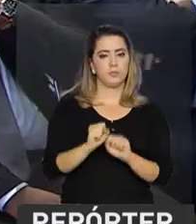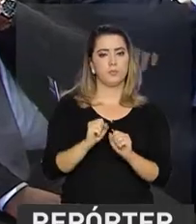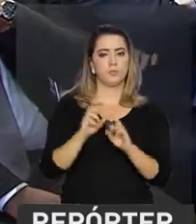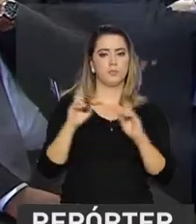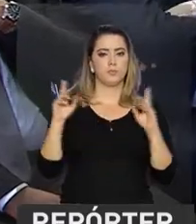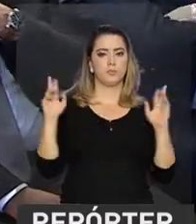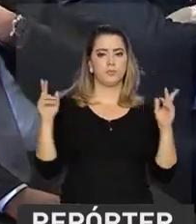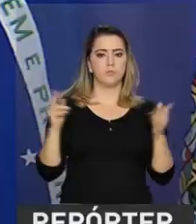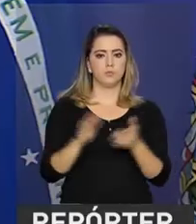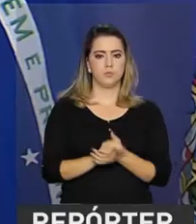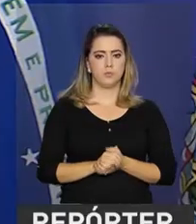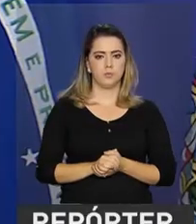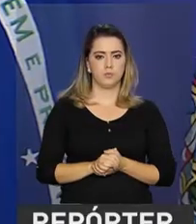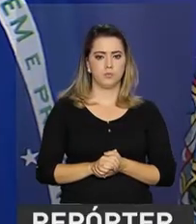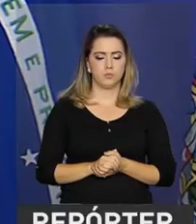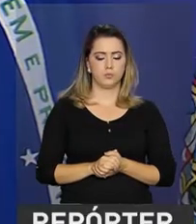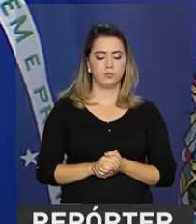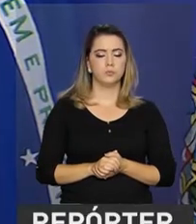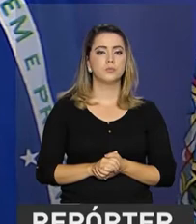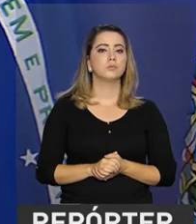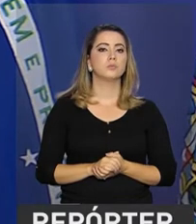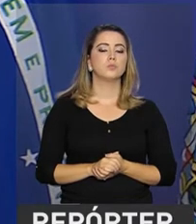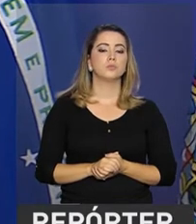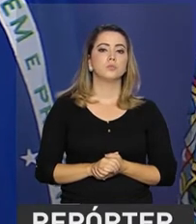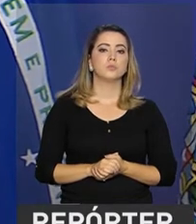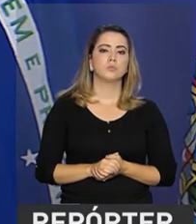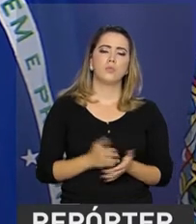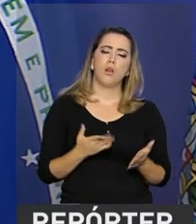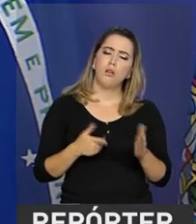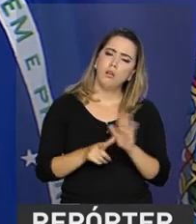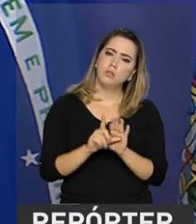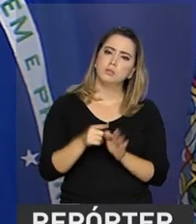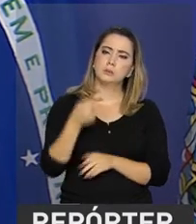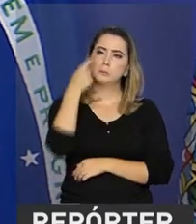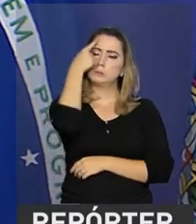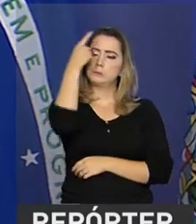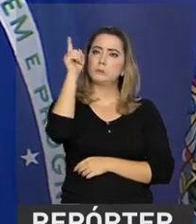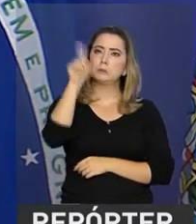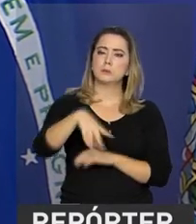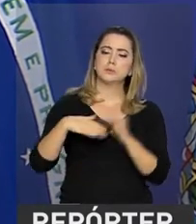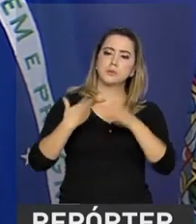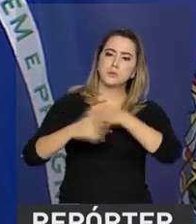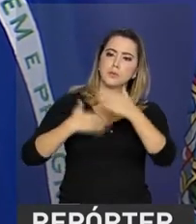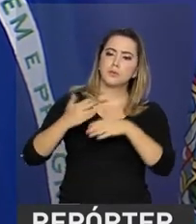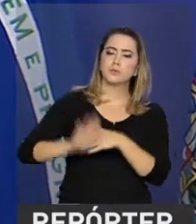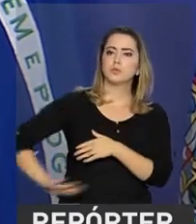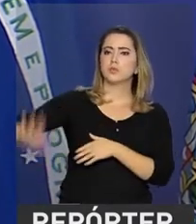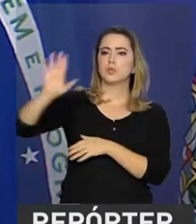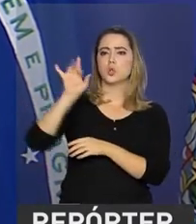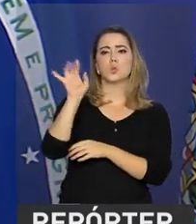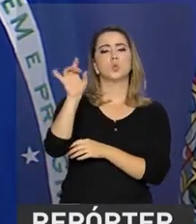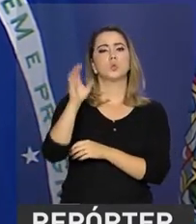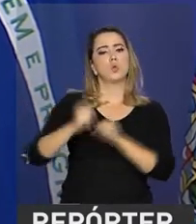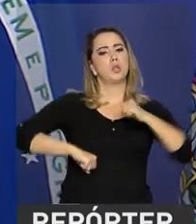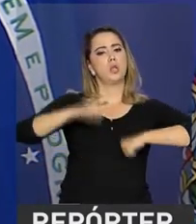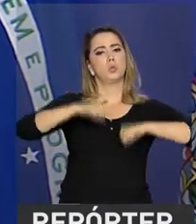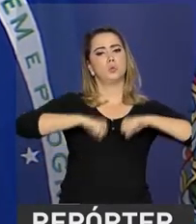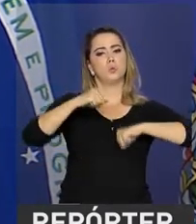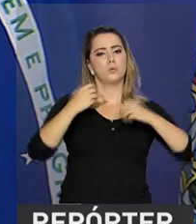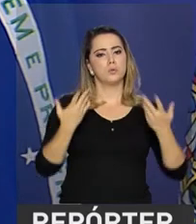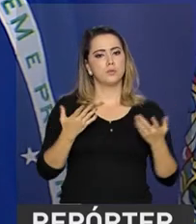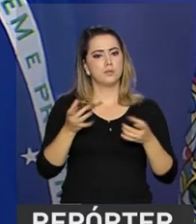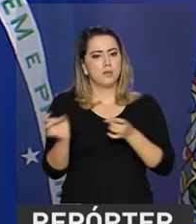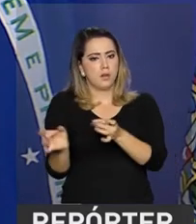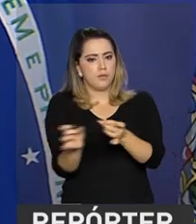diferenciadas a primeira idéia que as pessoas tinham é que o desenvolvimento nacional se ancorava apenas na indústria no comércio